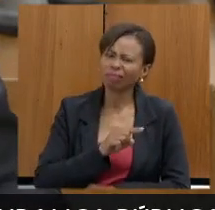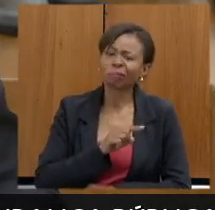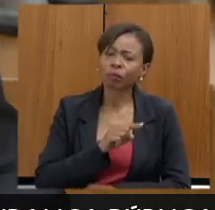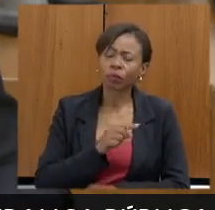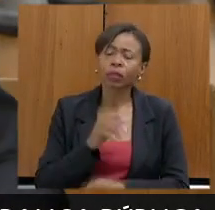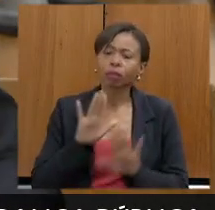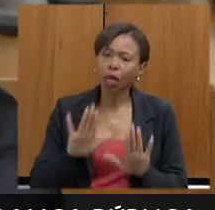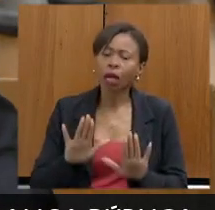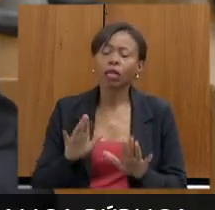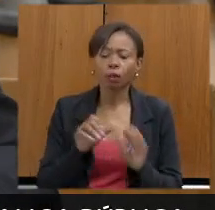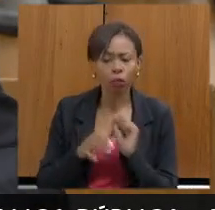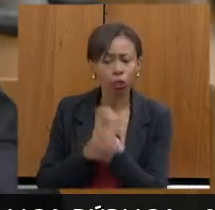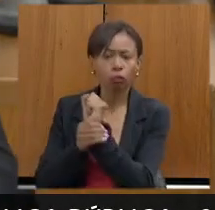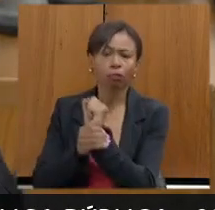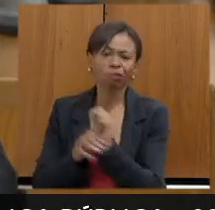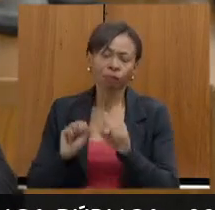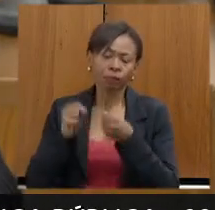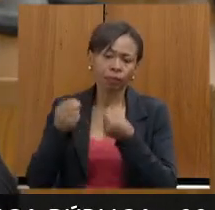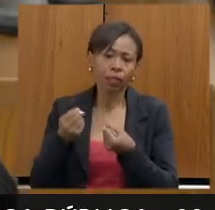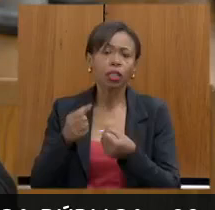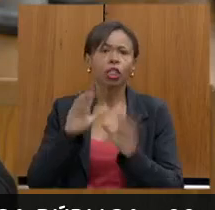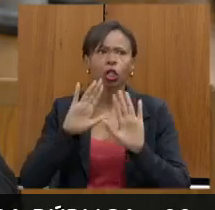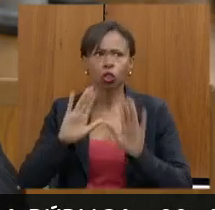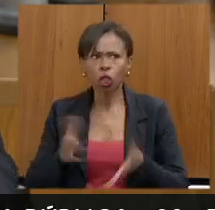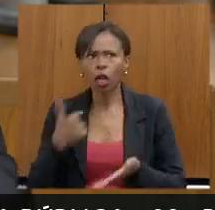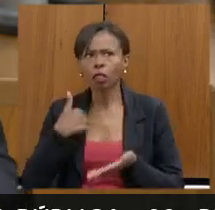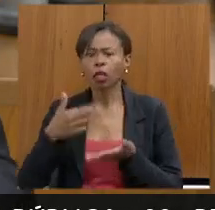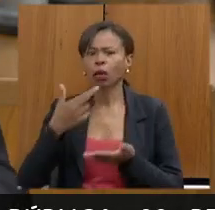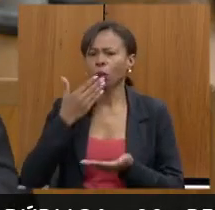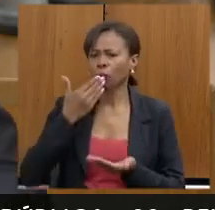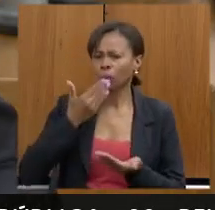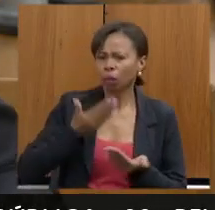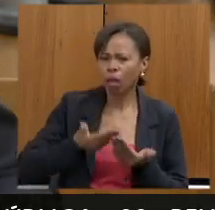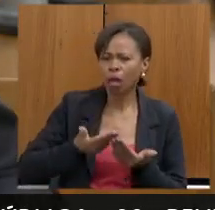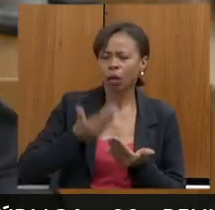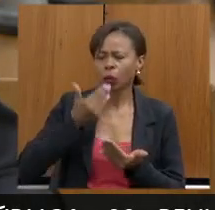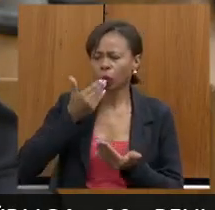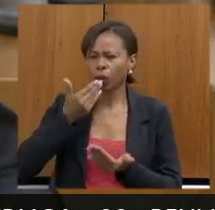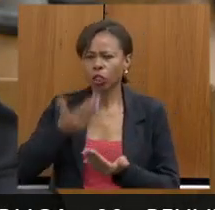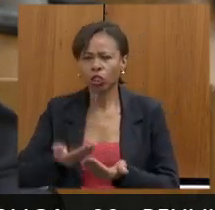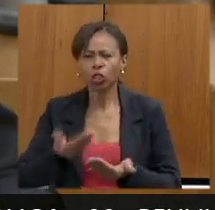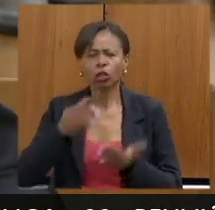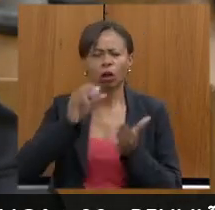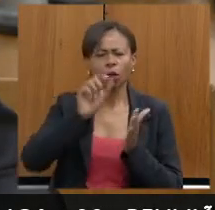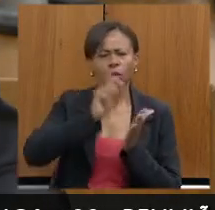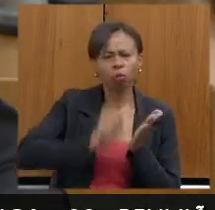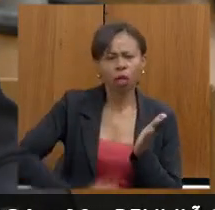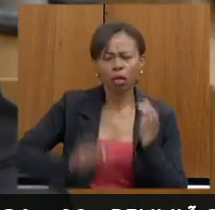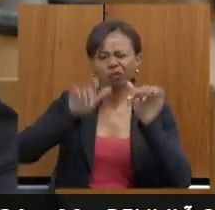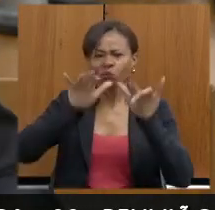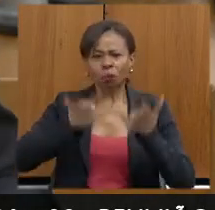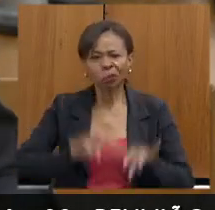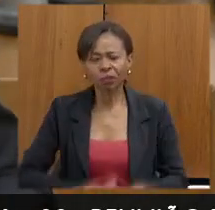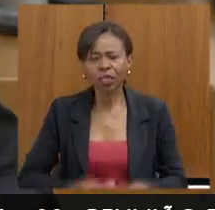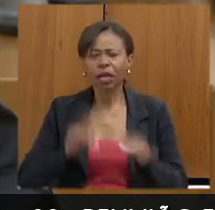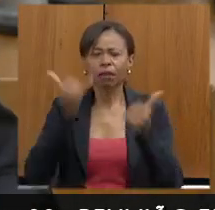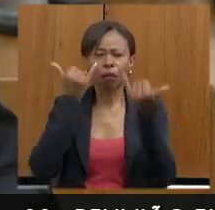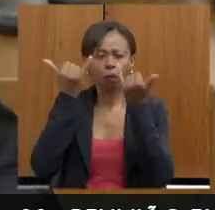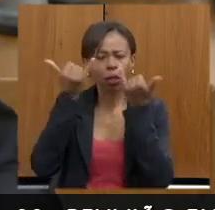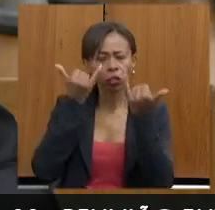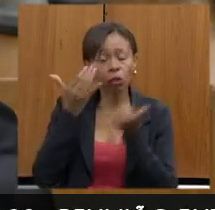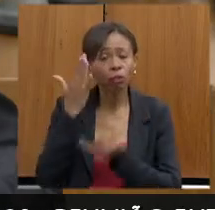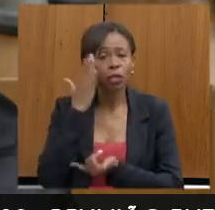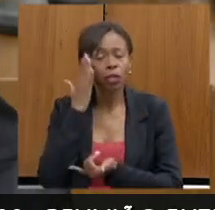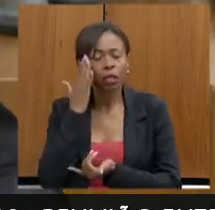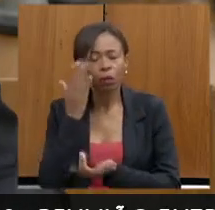muito natural fizemos diversos aquele mento diversas questões aqui é em prol de informações para poder entender um pouco